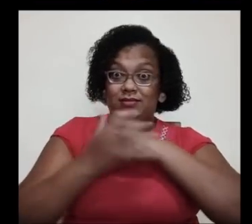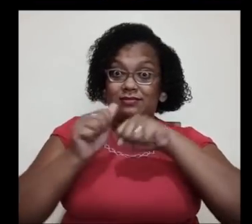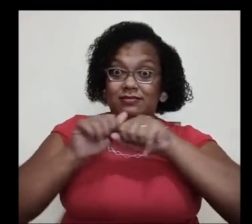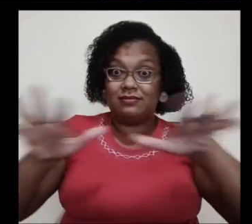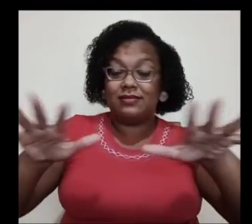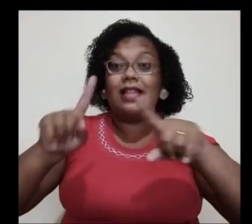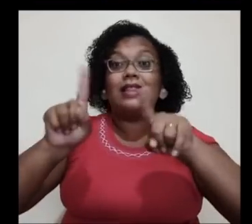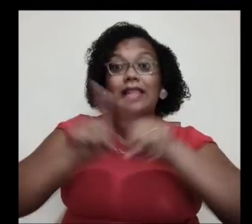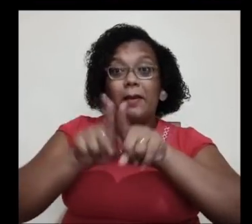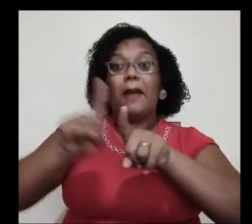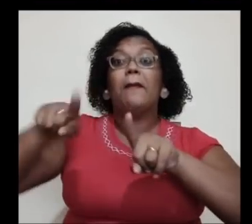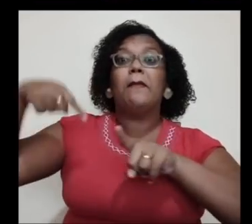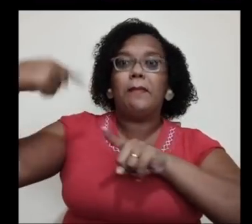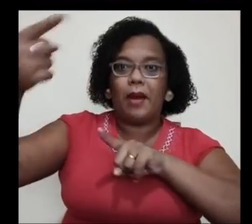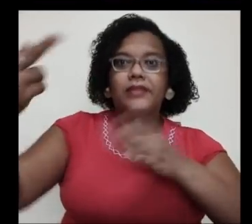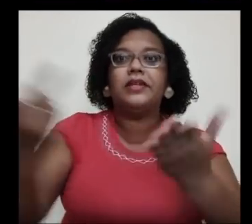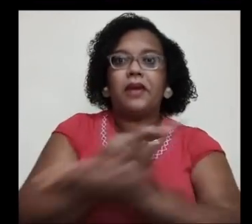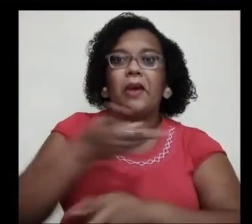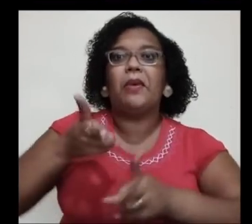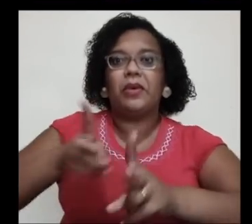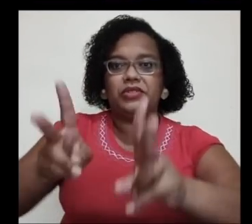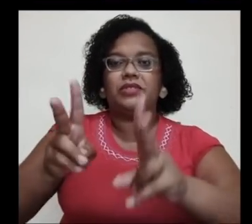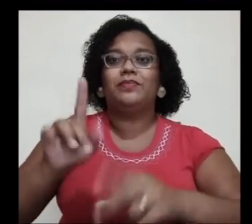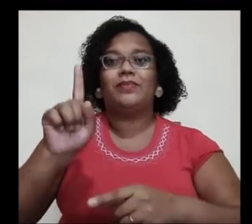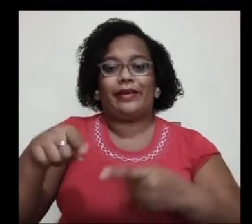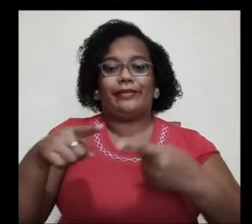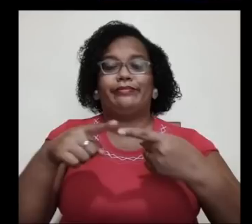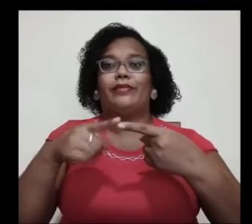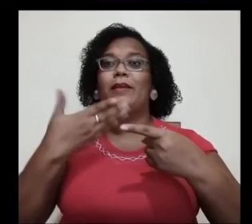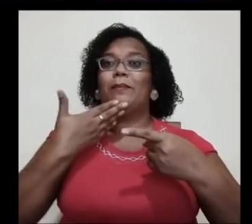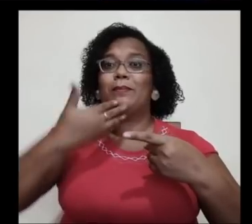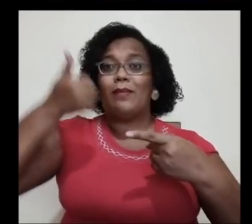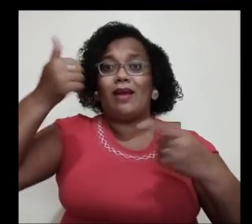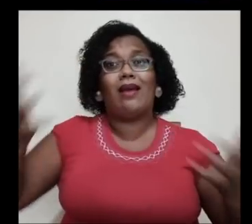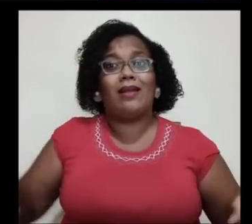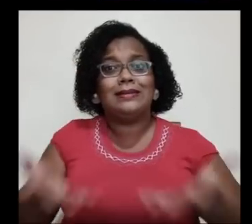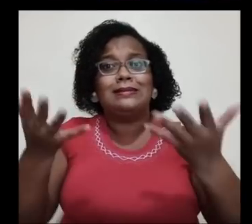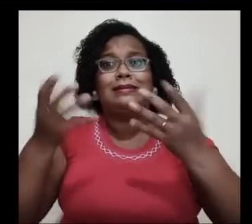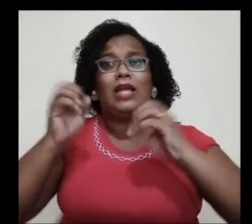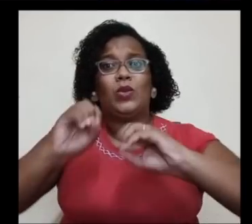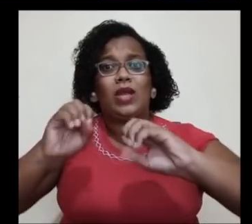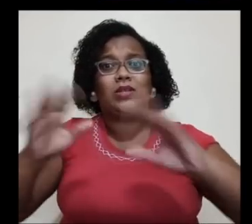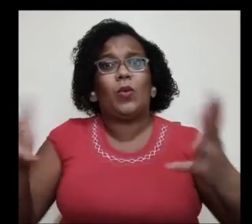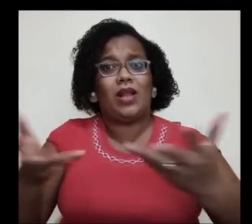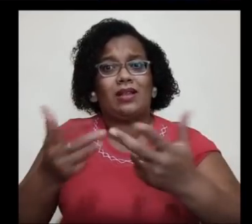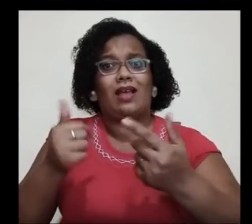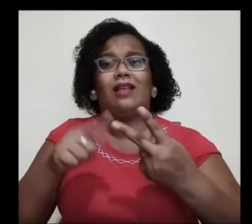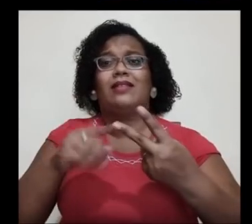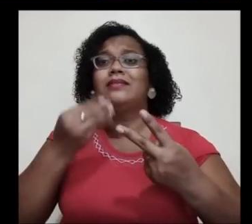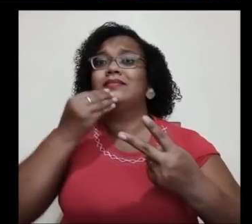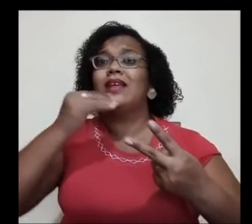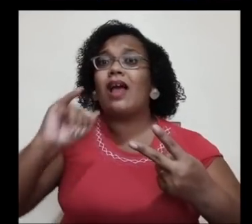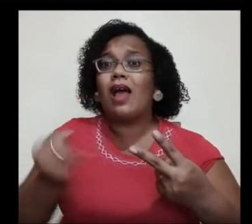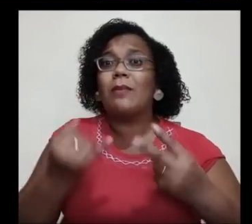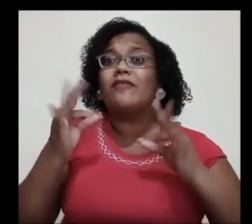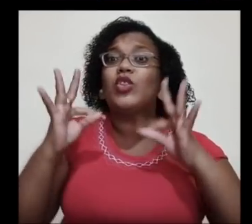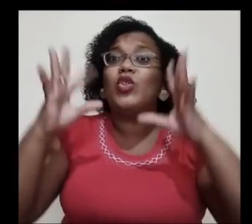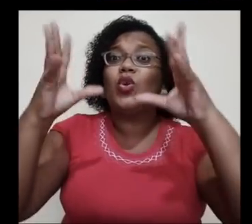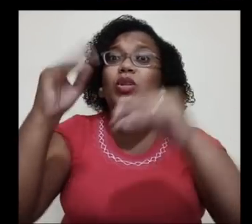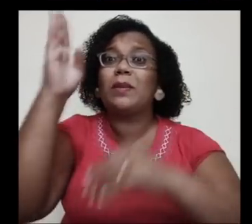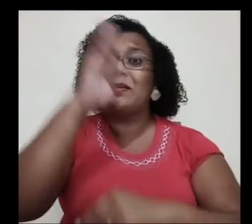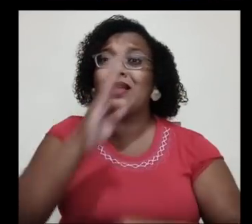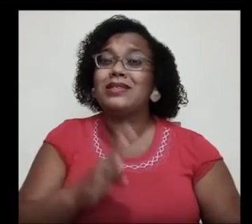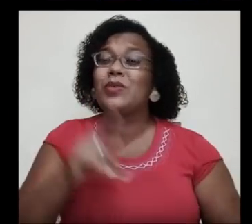apontei alguns deles. Certamente melhorar a educação, ter uma educação de qualidade, oportunidade para todos os brasileiros, isso é um